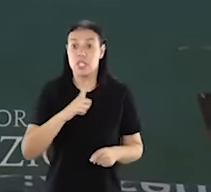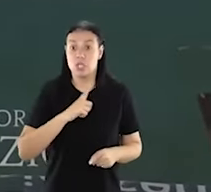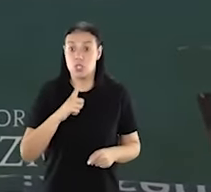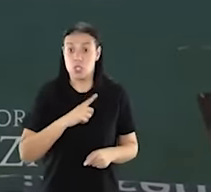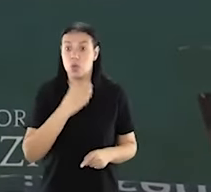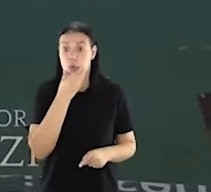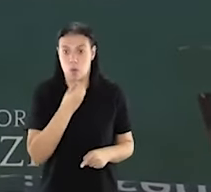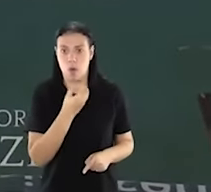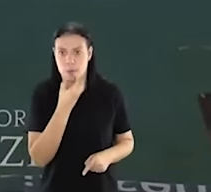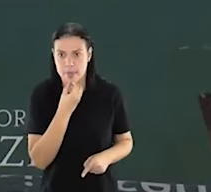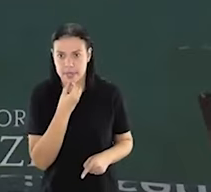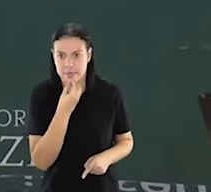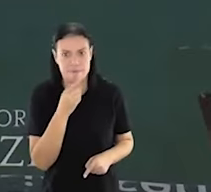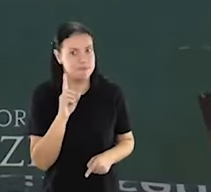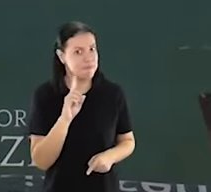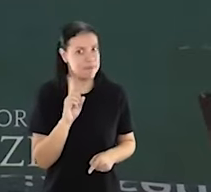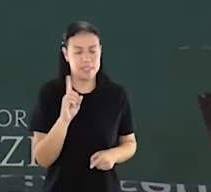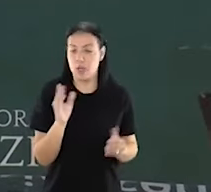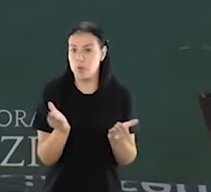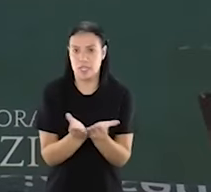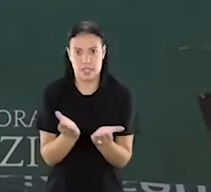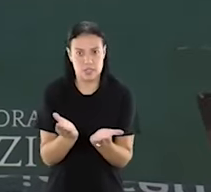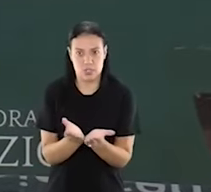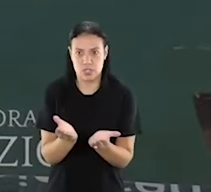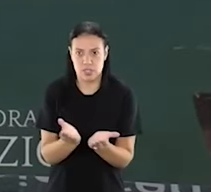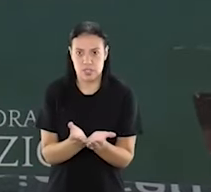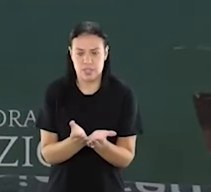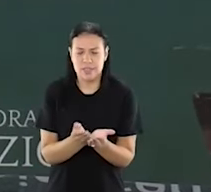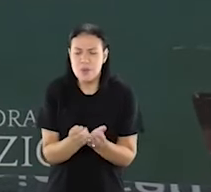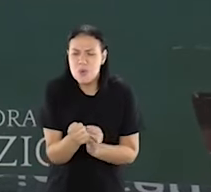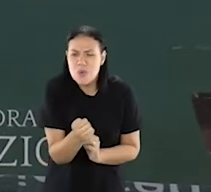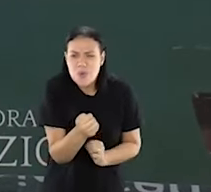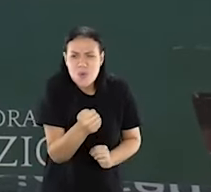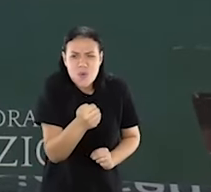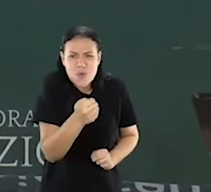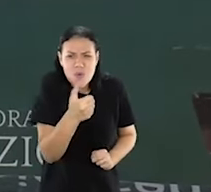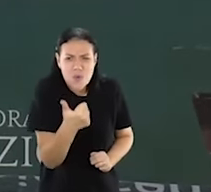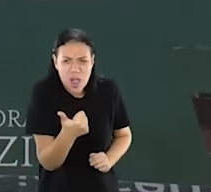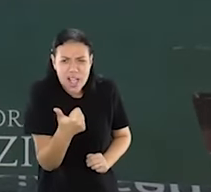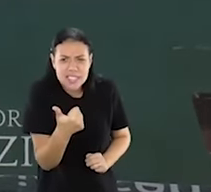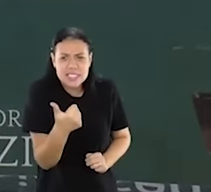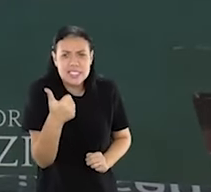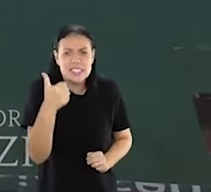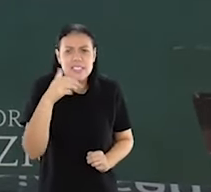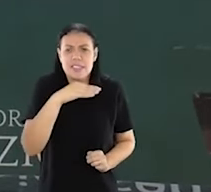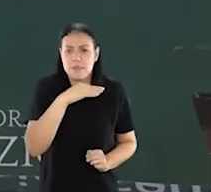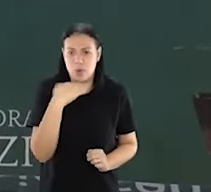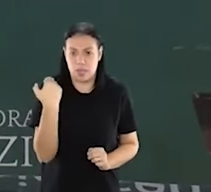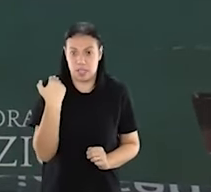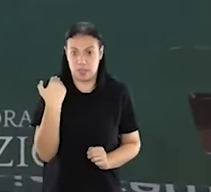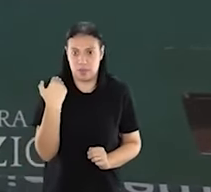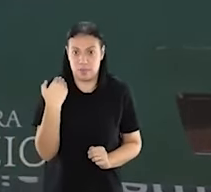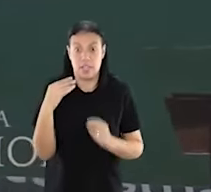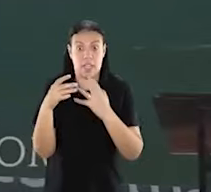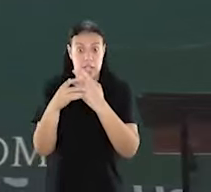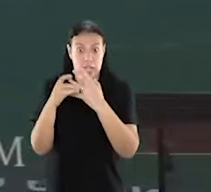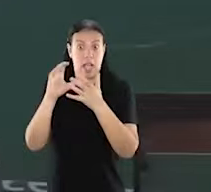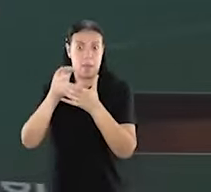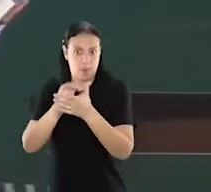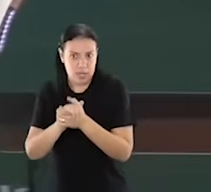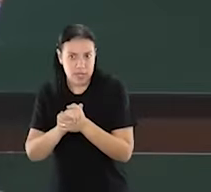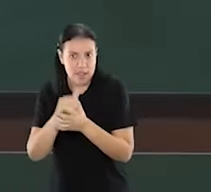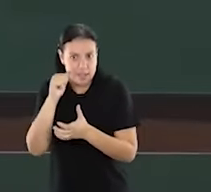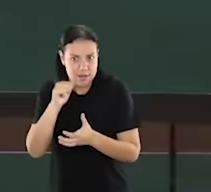esposa era crente, mas ele não, e ele estava à beira da morte, e ele estava muito angustiado. E